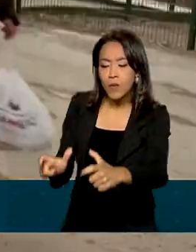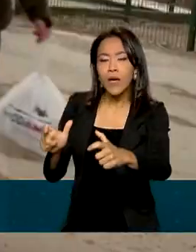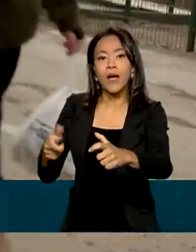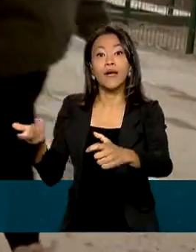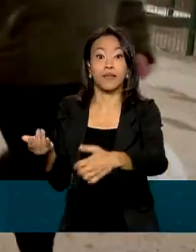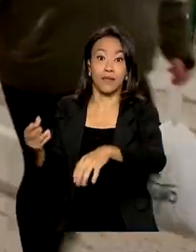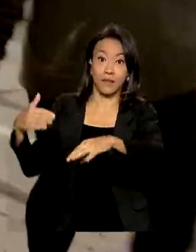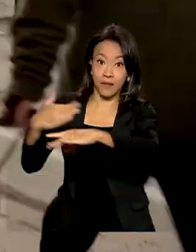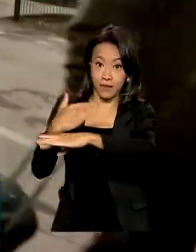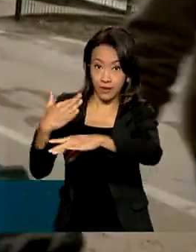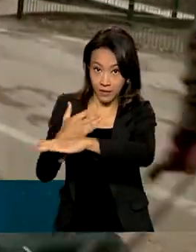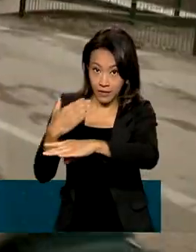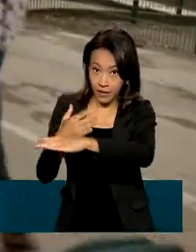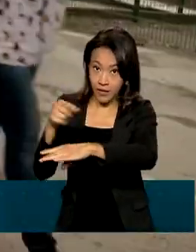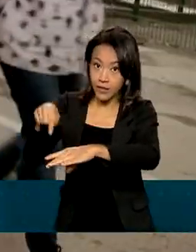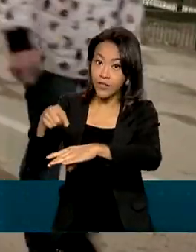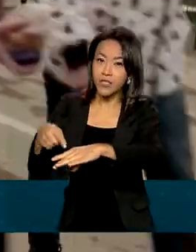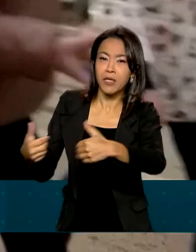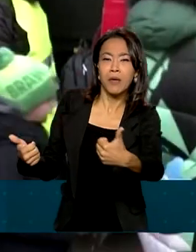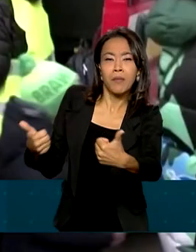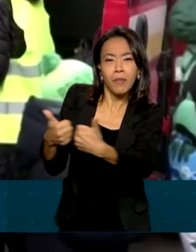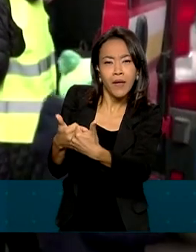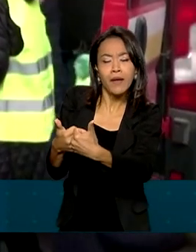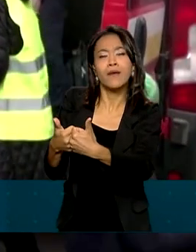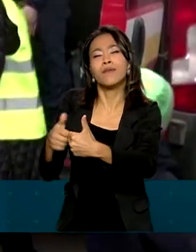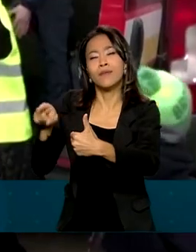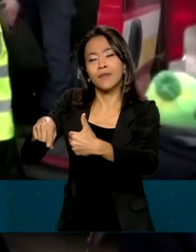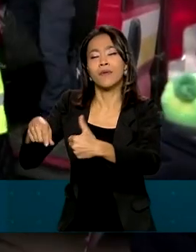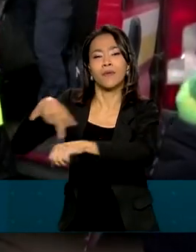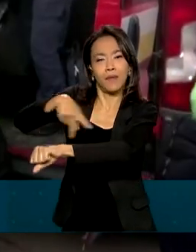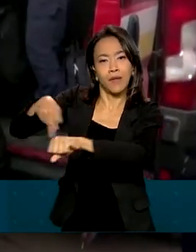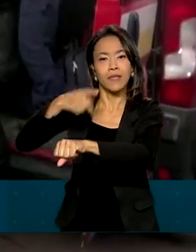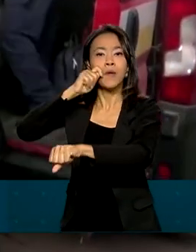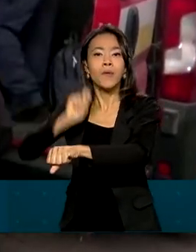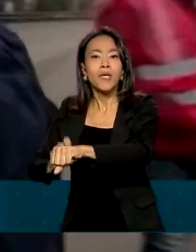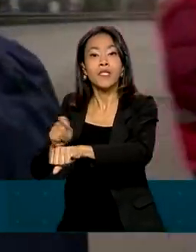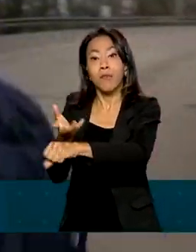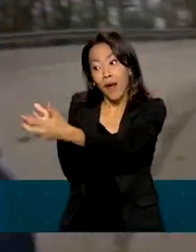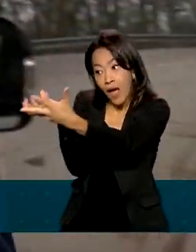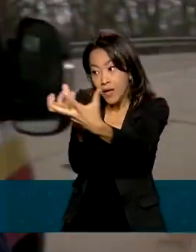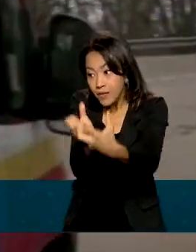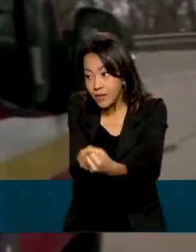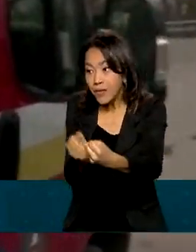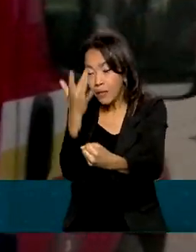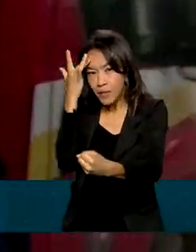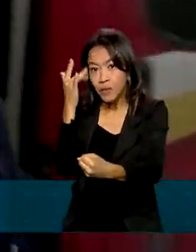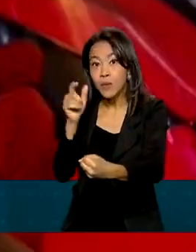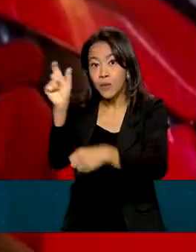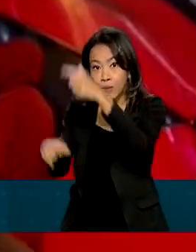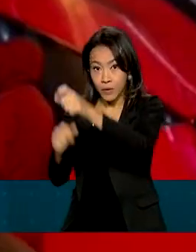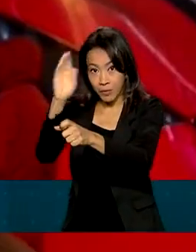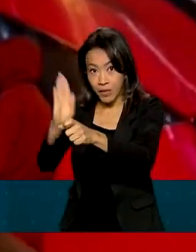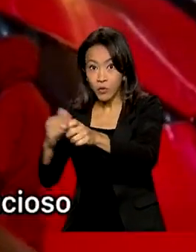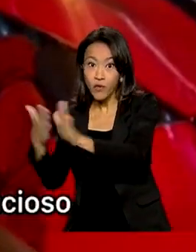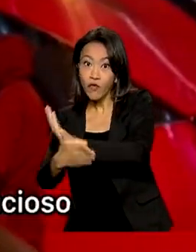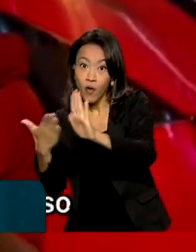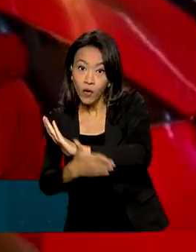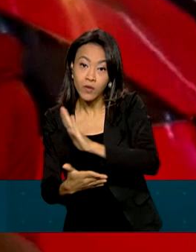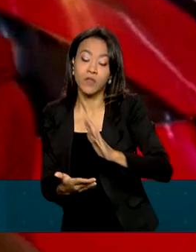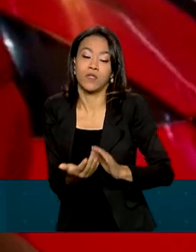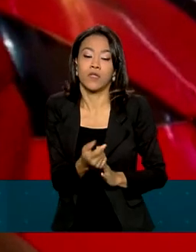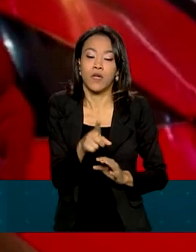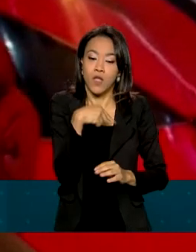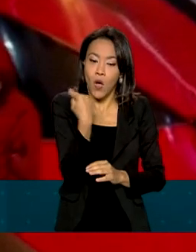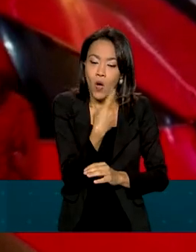cidade romena de Siret, na fronteira com a Ucrânia, para acolher brasileiros que fogem do conflito. Trata-se de um trabalho